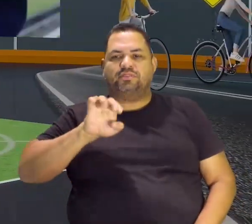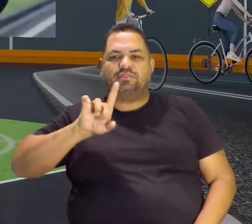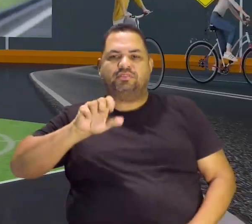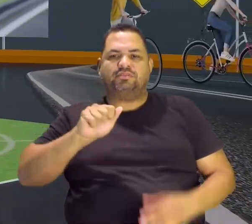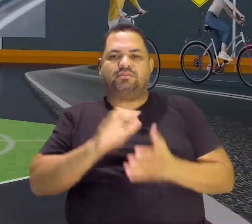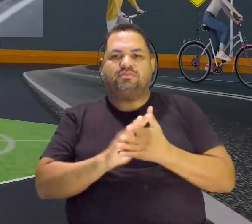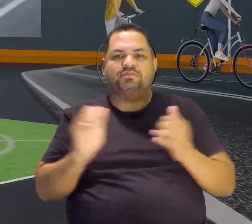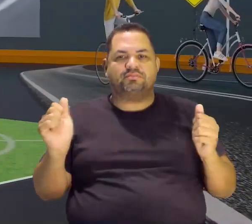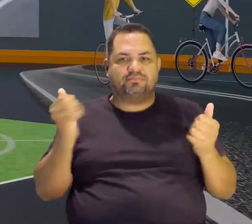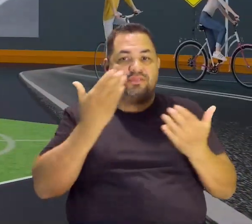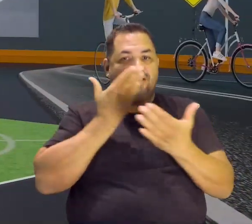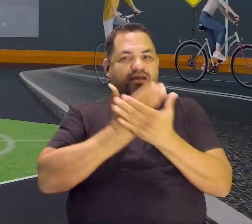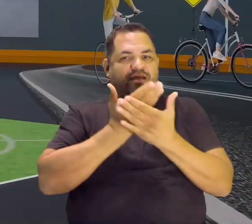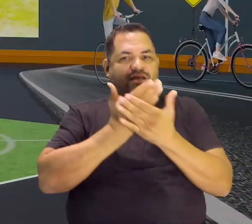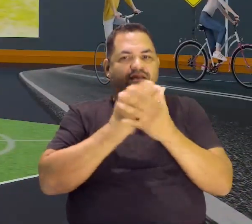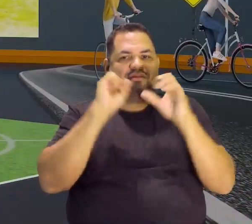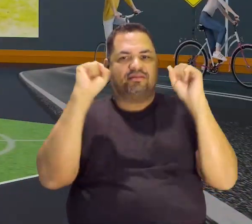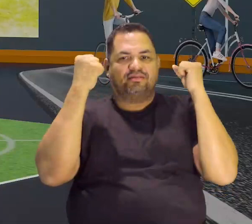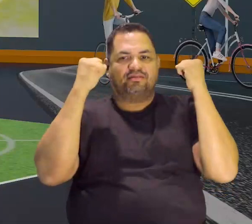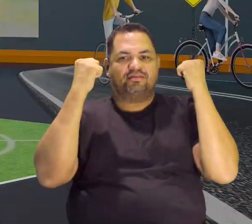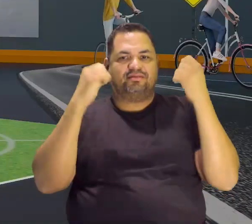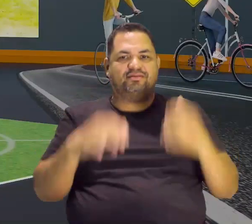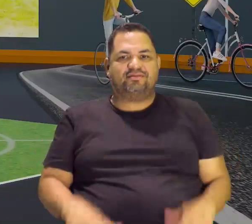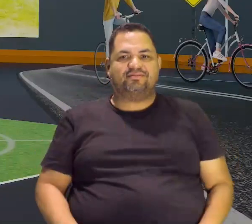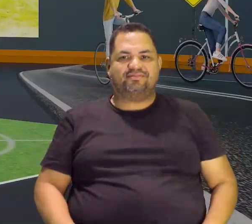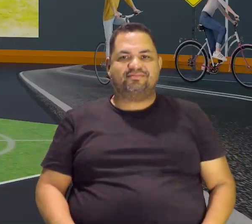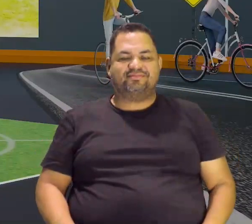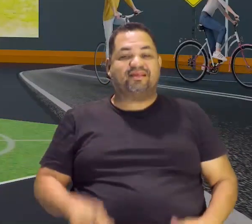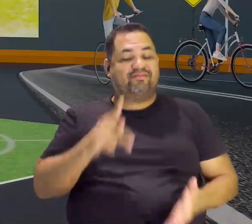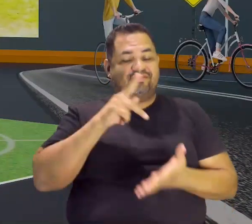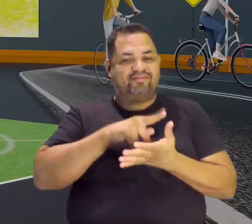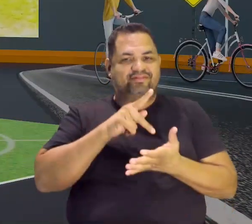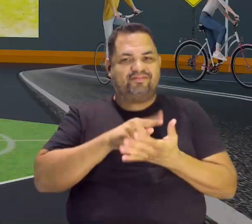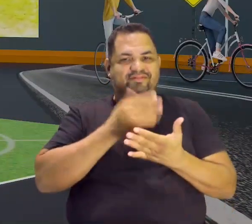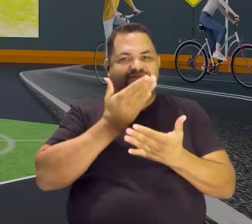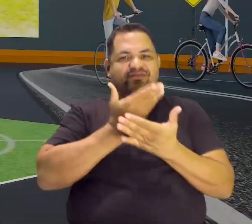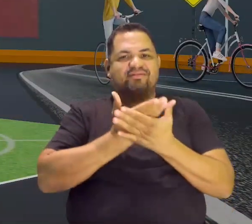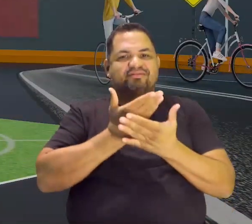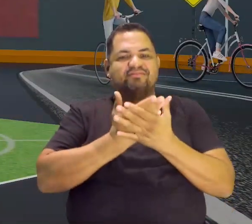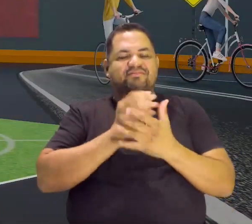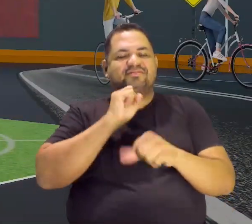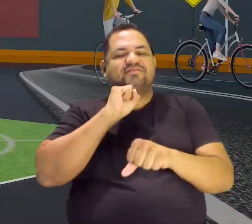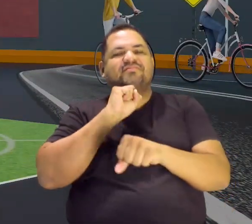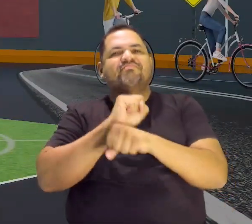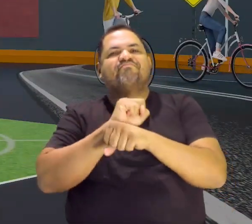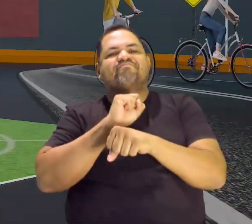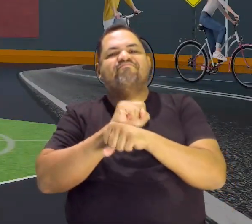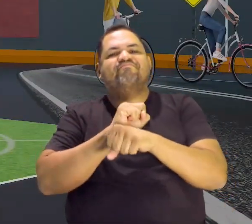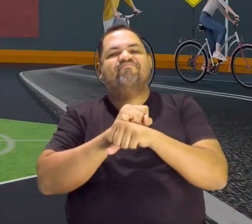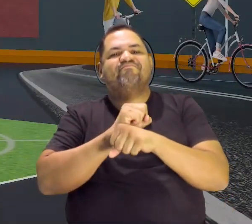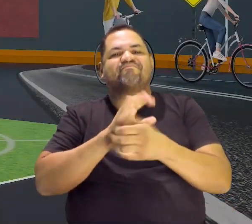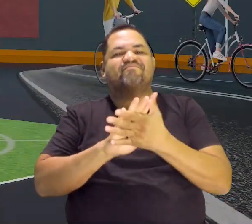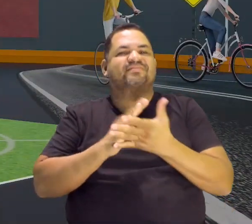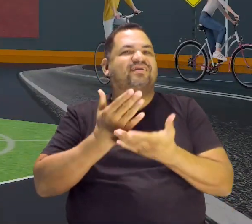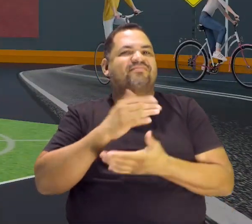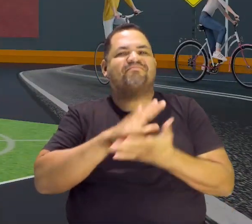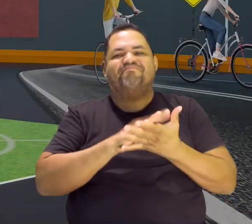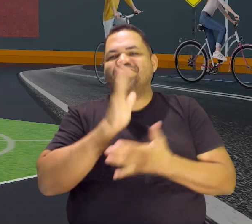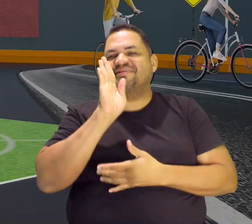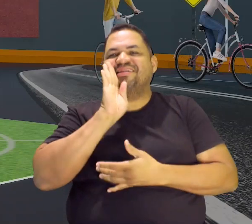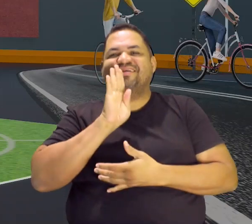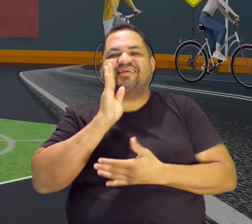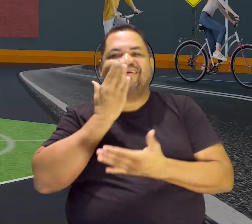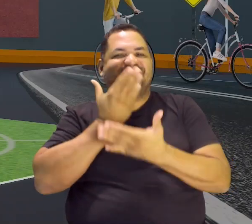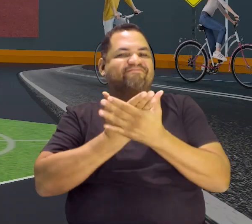de Educação Física, não é mesmo? A aula que vocês estão aguardando, estão esperando, a aula mais divertida, top,